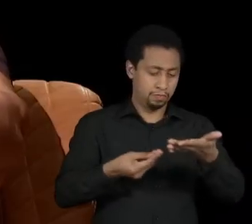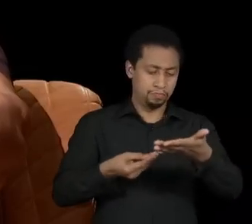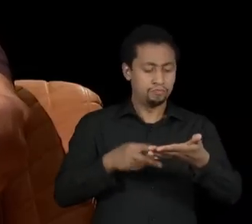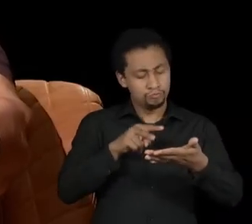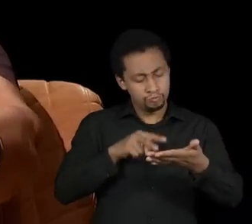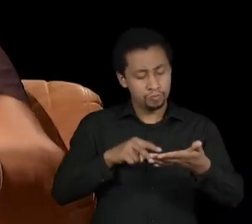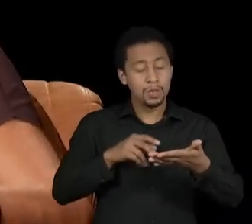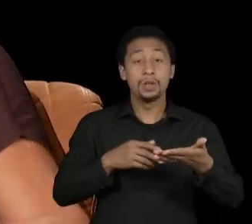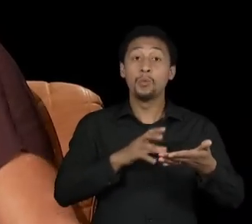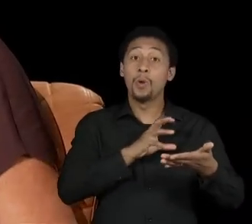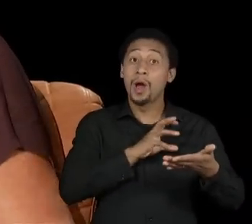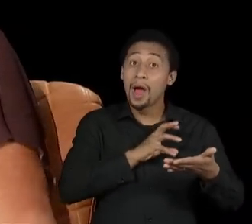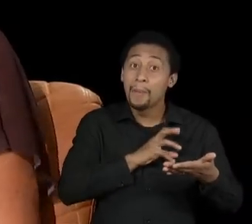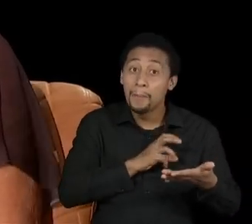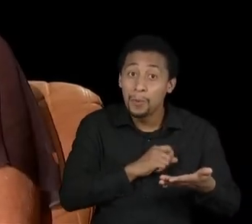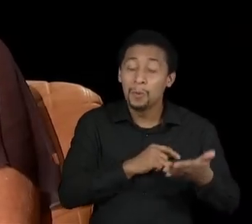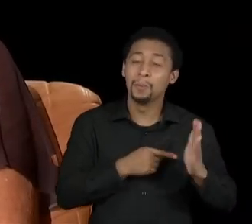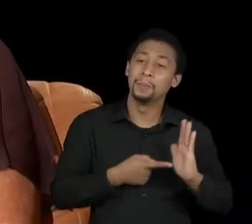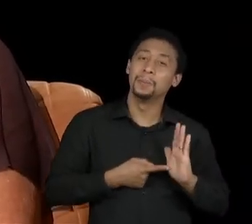dela por ele.